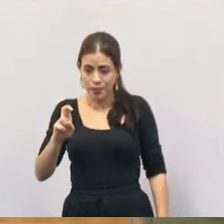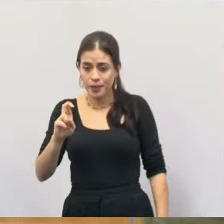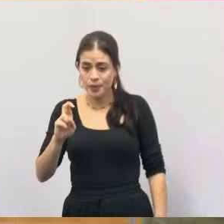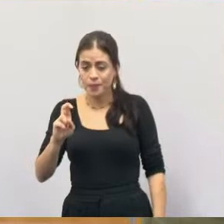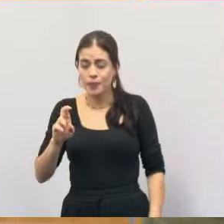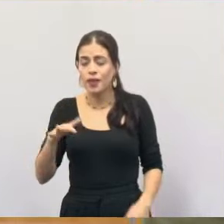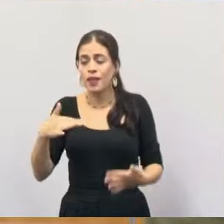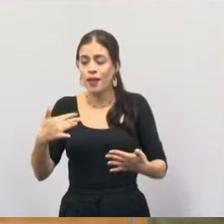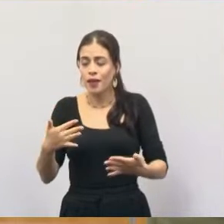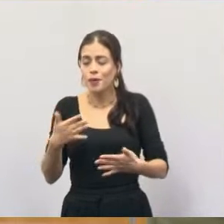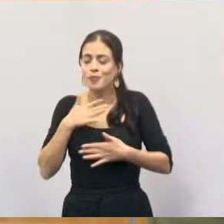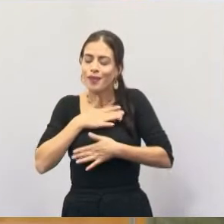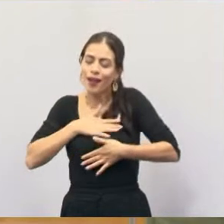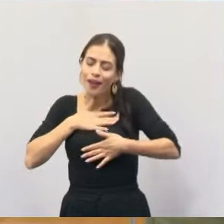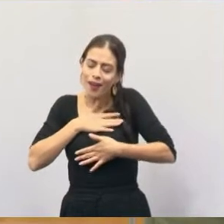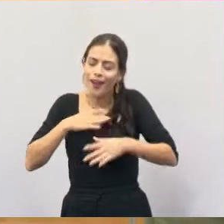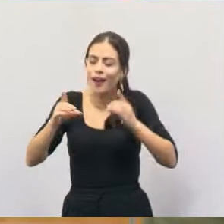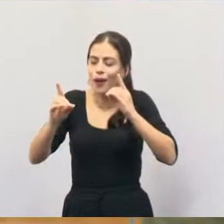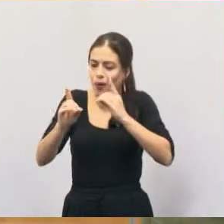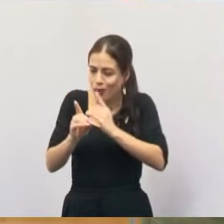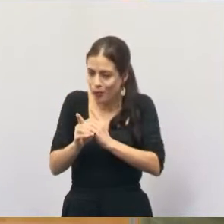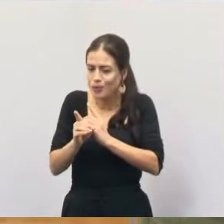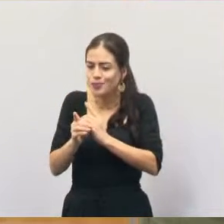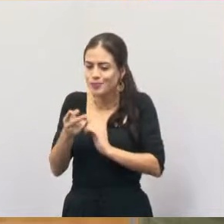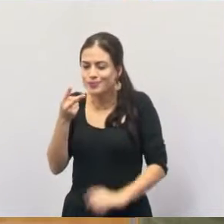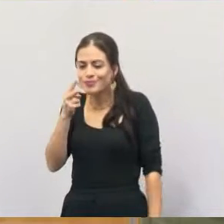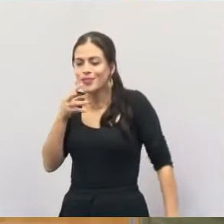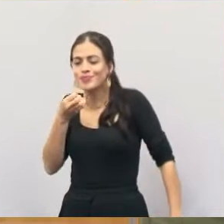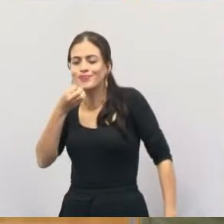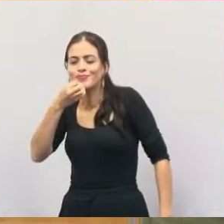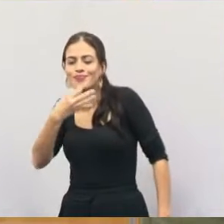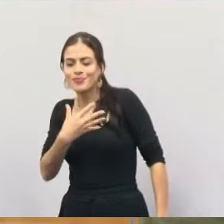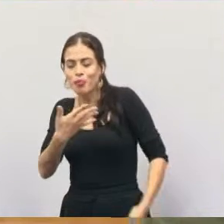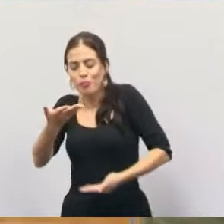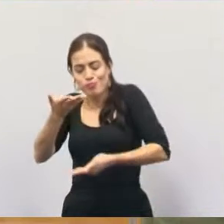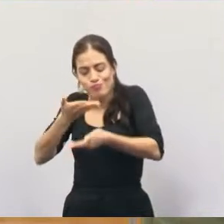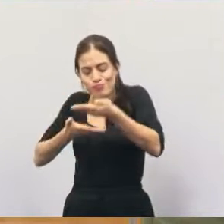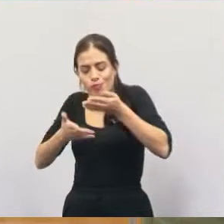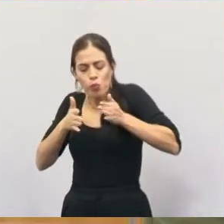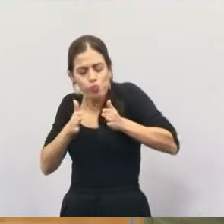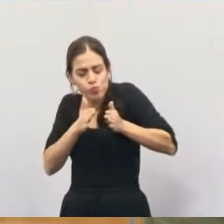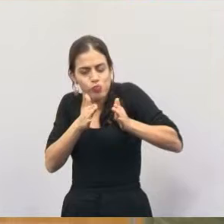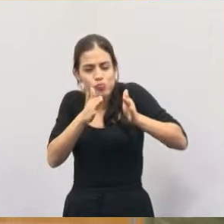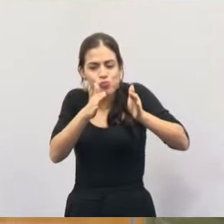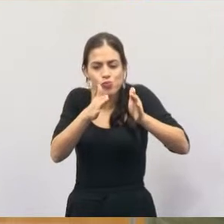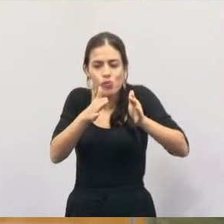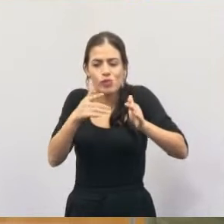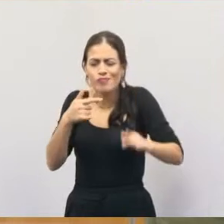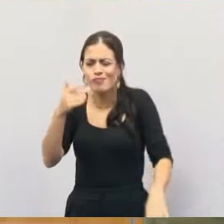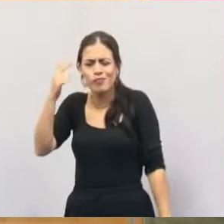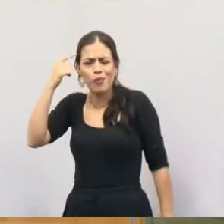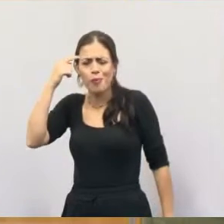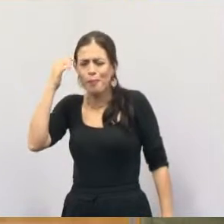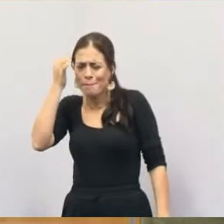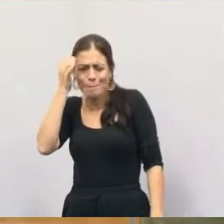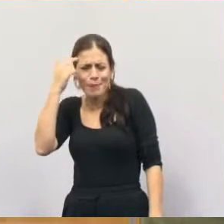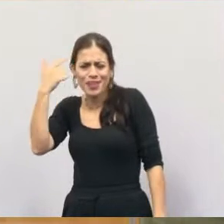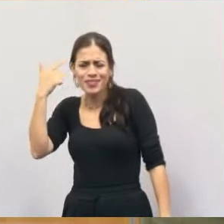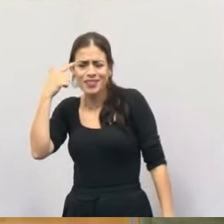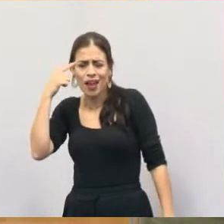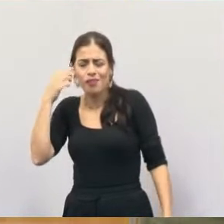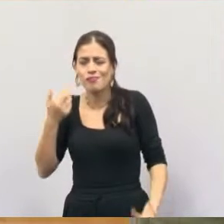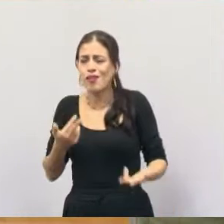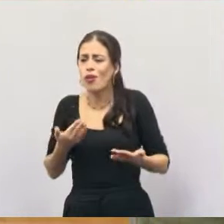pela estrada e, com a sua generosidade, me indicou um caminho de direção que eu nem imaginava como era.